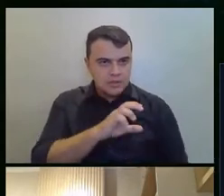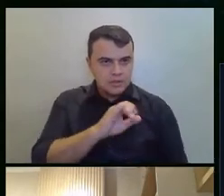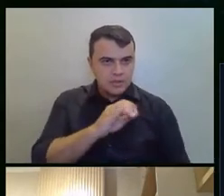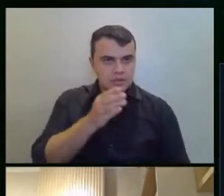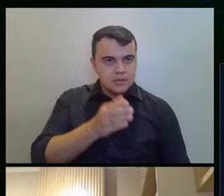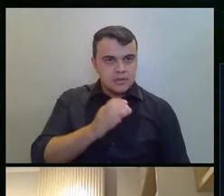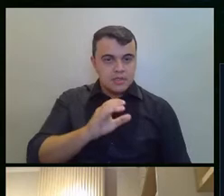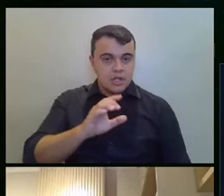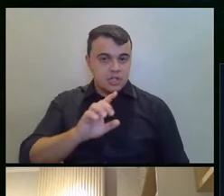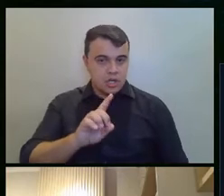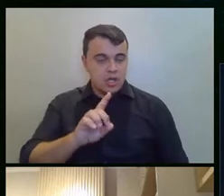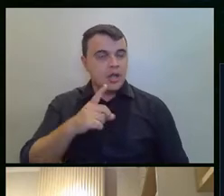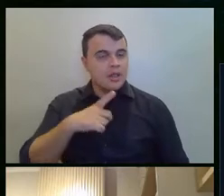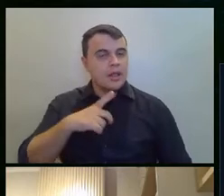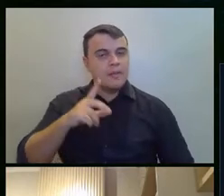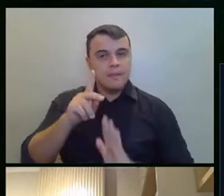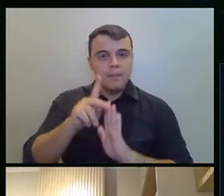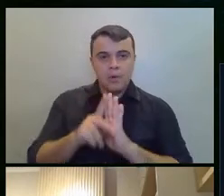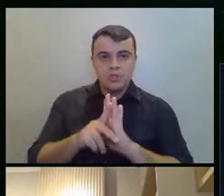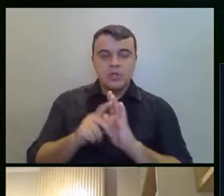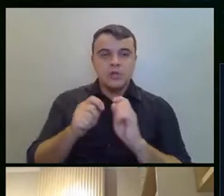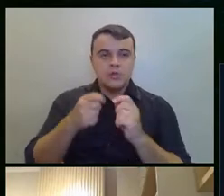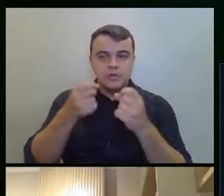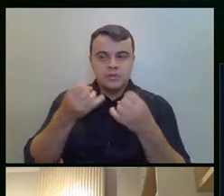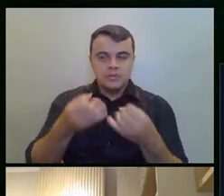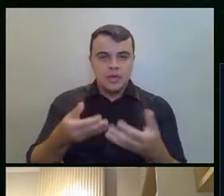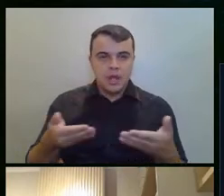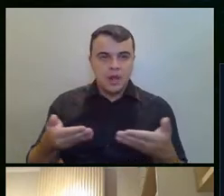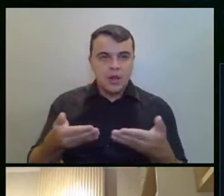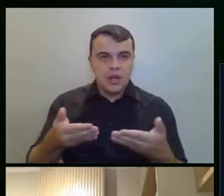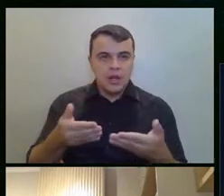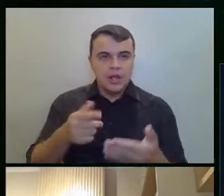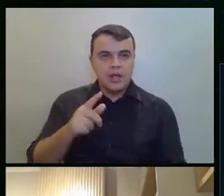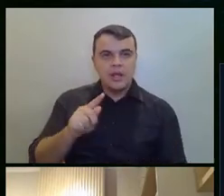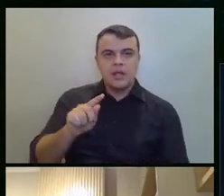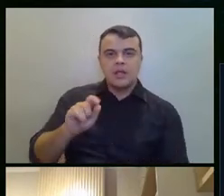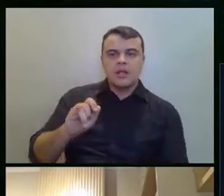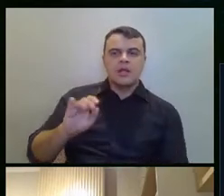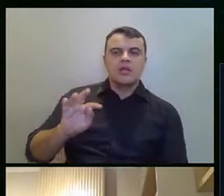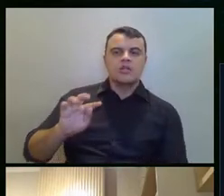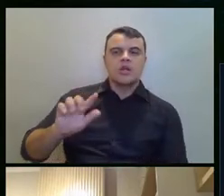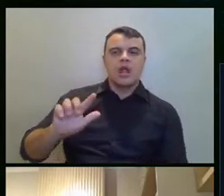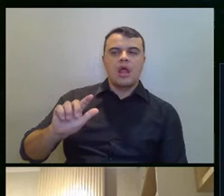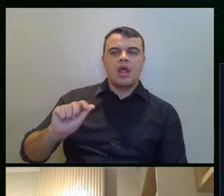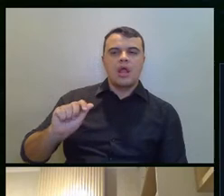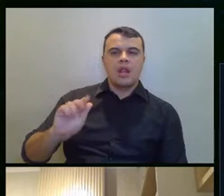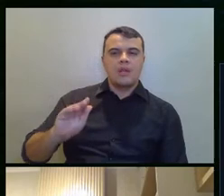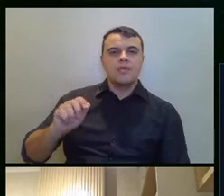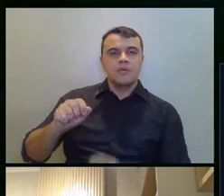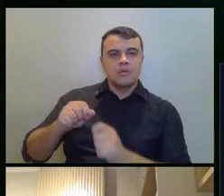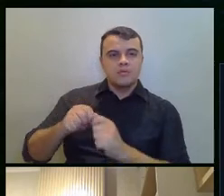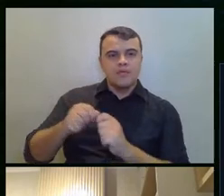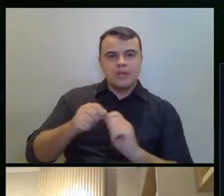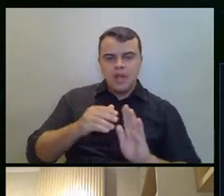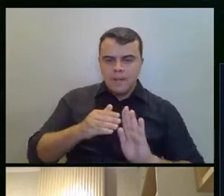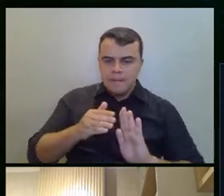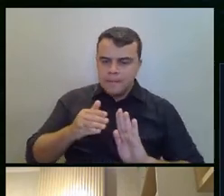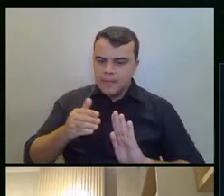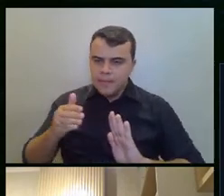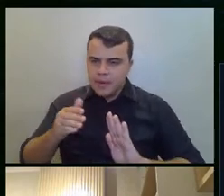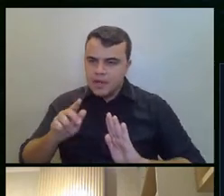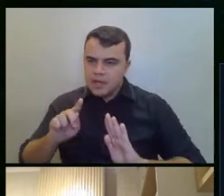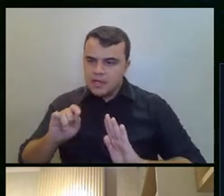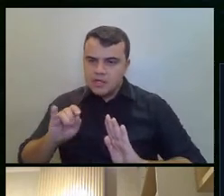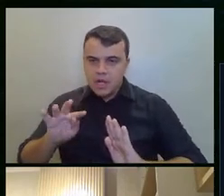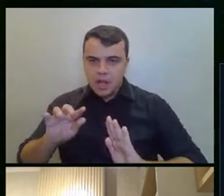câmera né E você é um projeto também falando sobre kit Lab Então como que você faz uma um pipeline dentro do bit